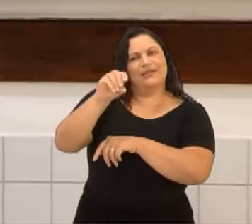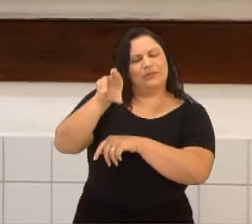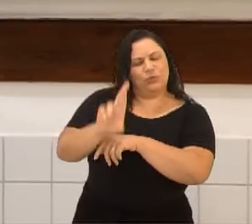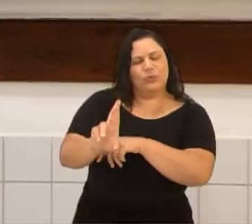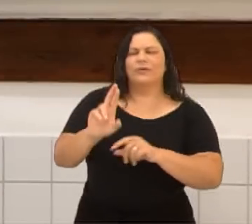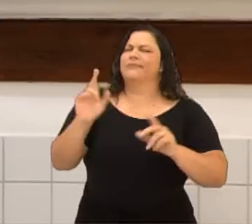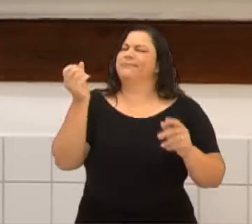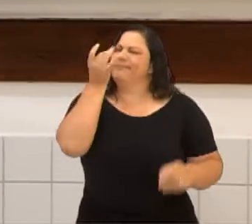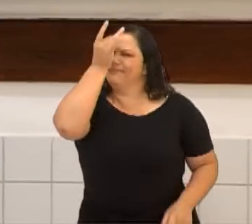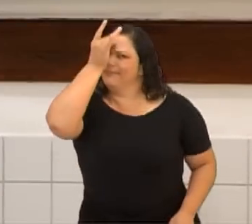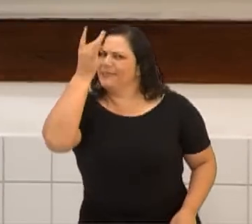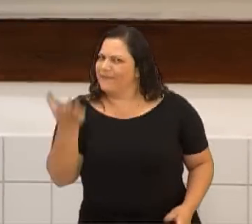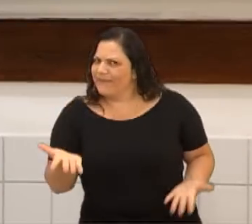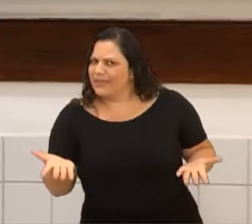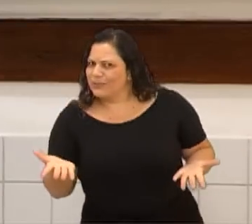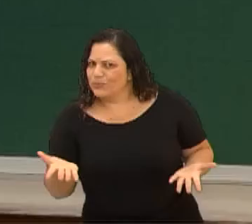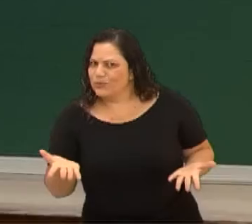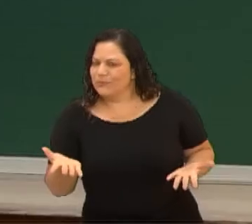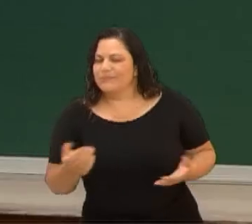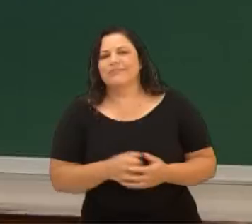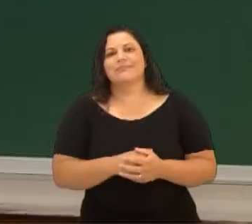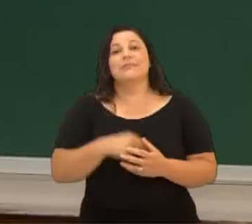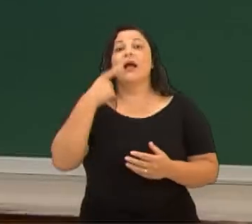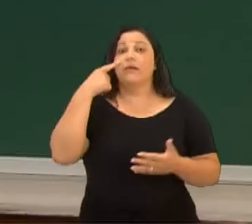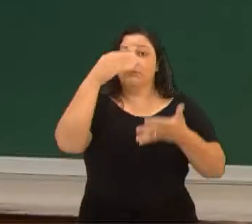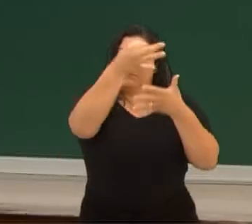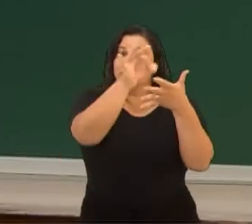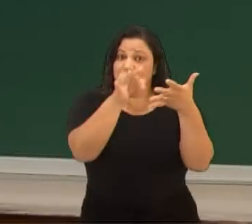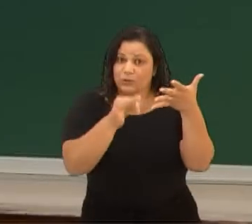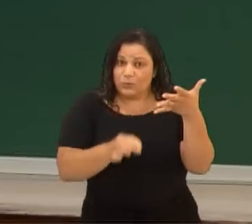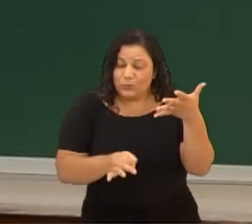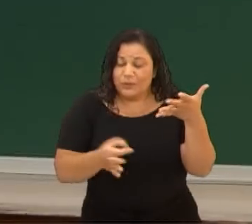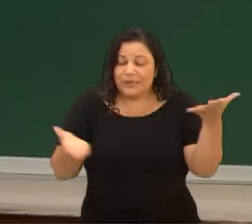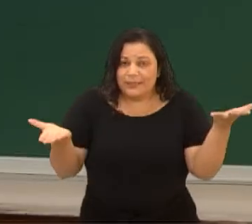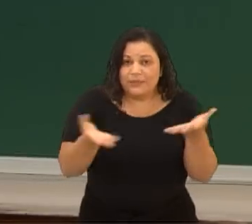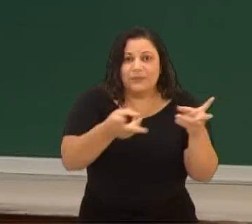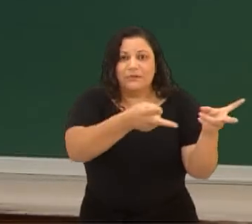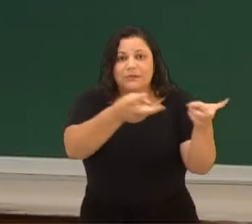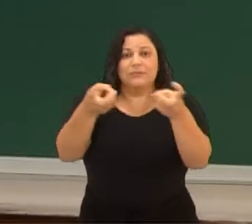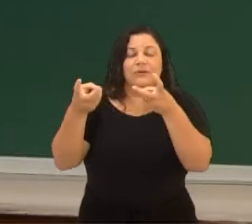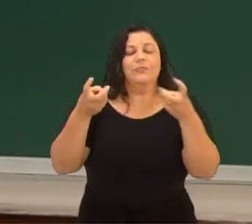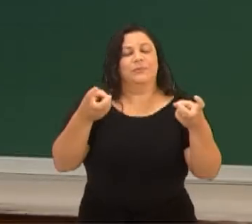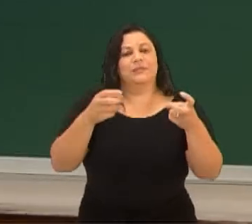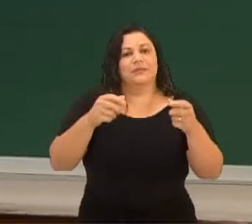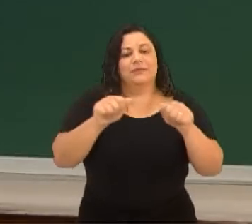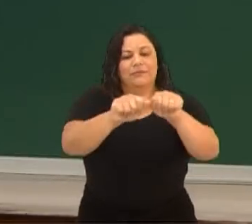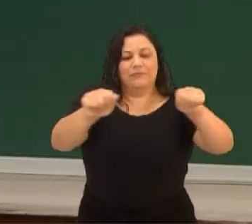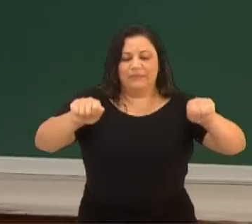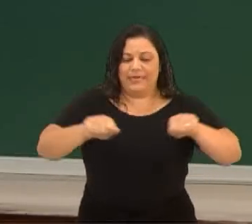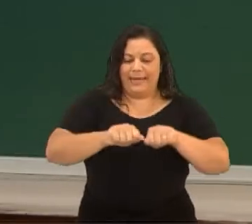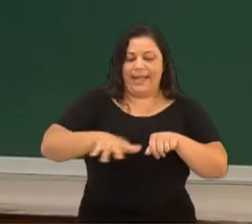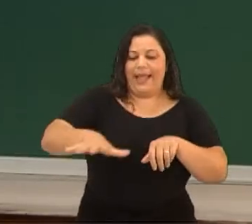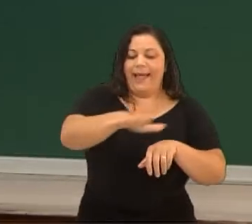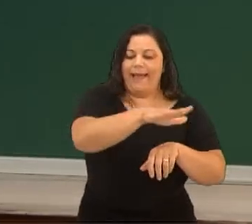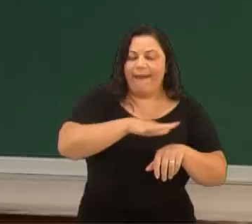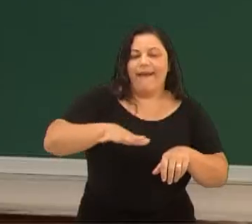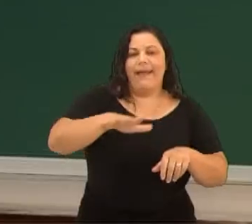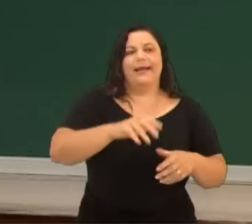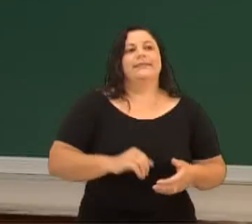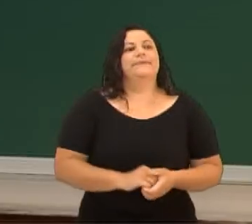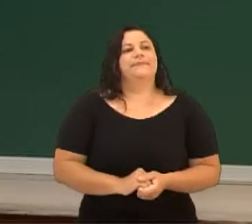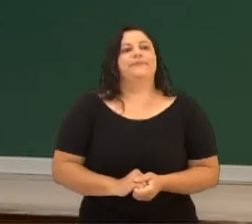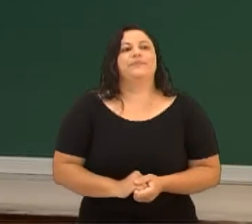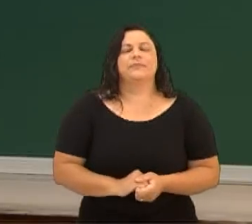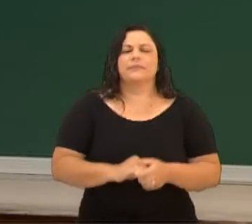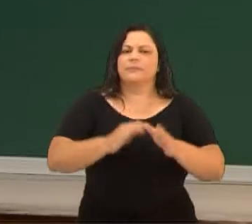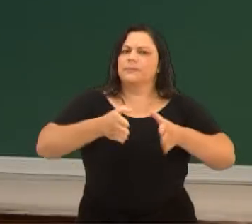vocês, agora tá mais tranquilo. Vamos corrigir então, observando aqui a área do corredor, ó. O corredor,